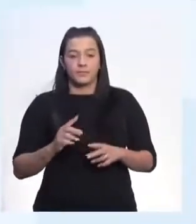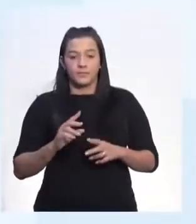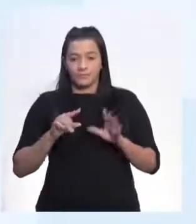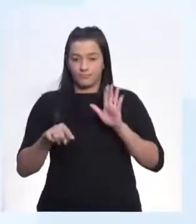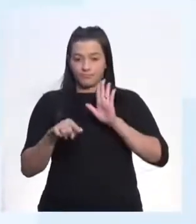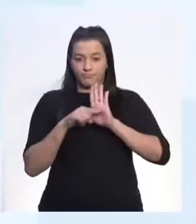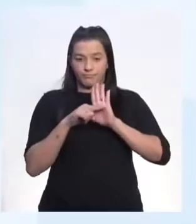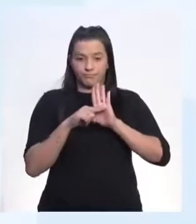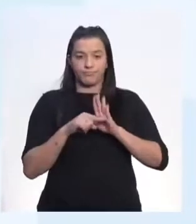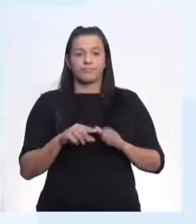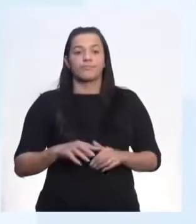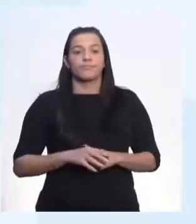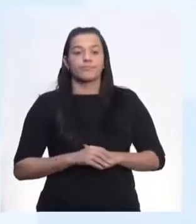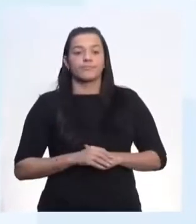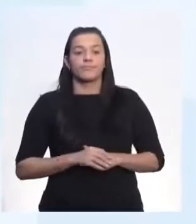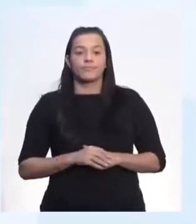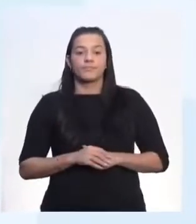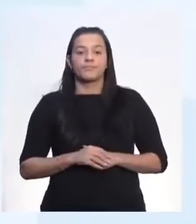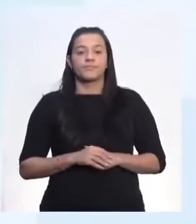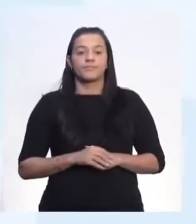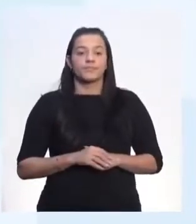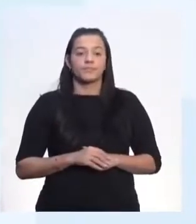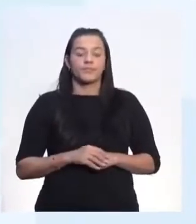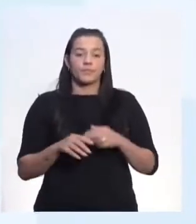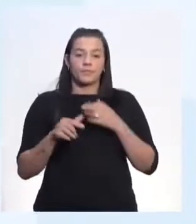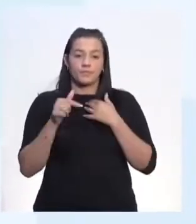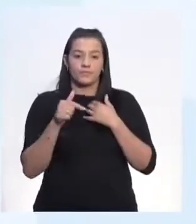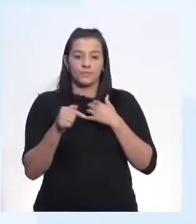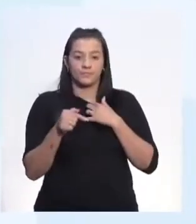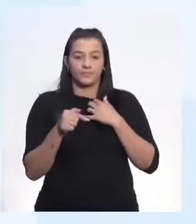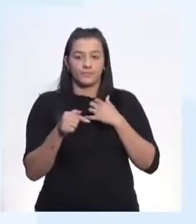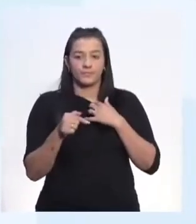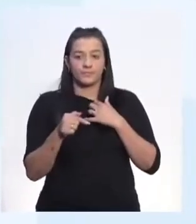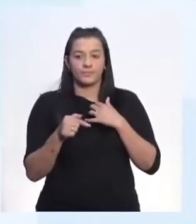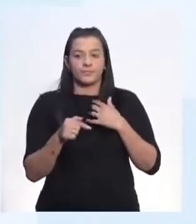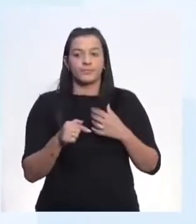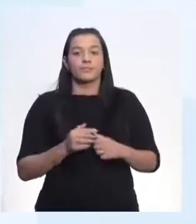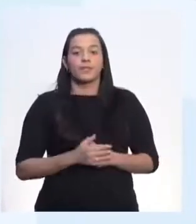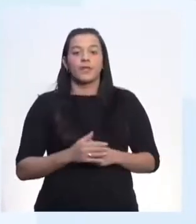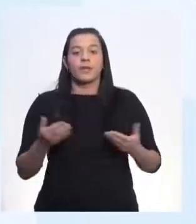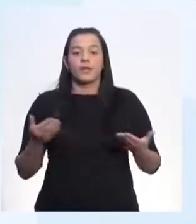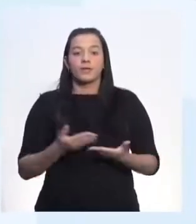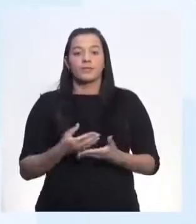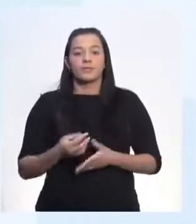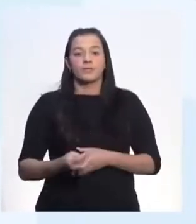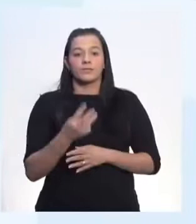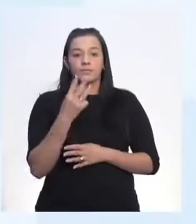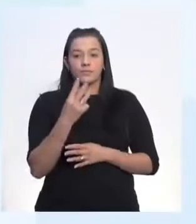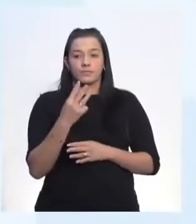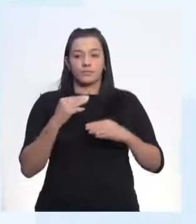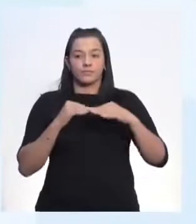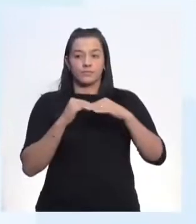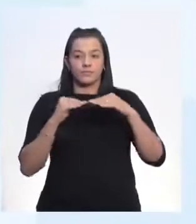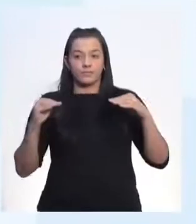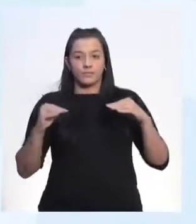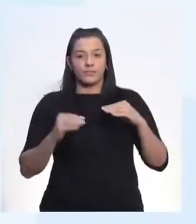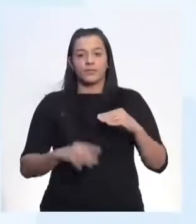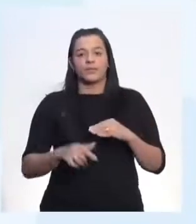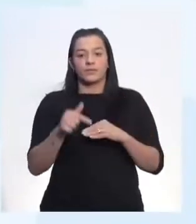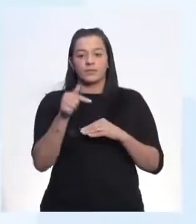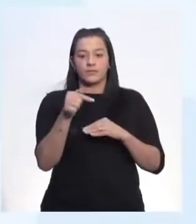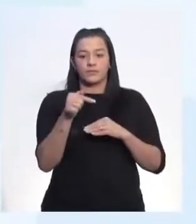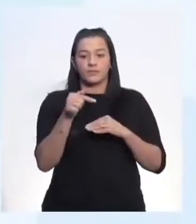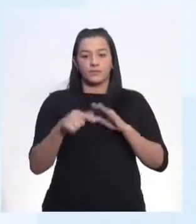lá, pessoal. Das 7, 7 fatorial, 3 fatorial e